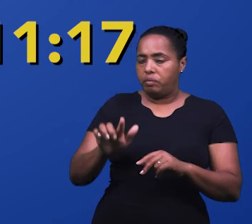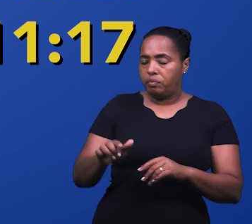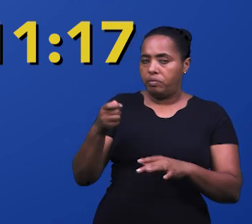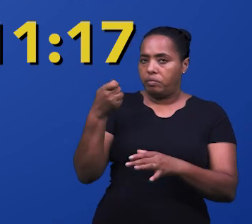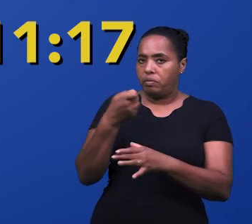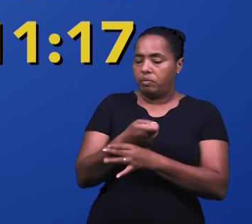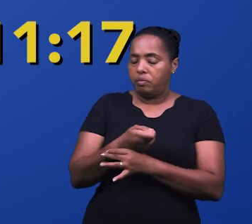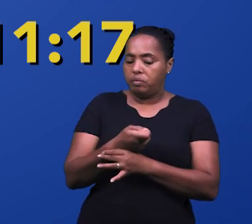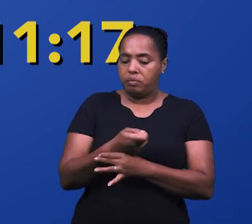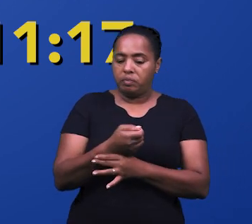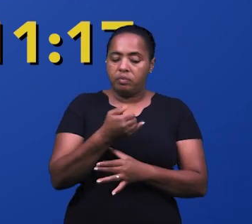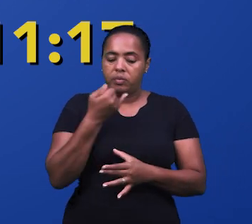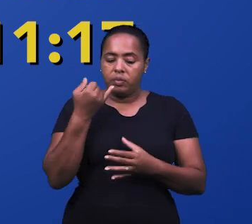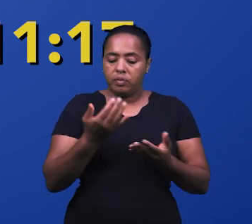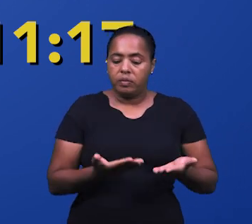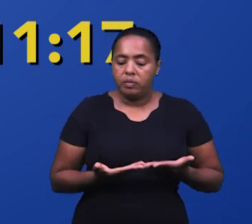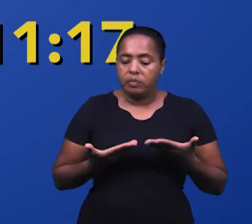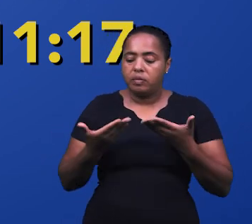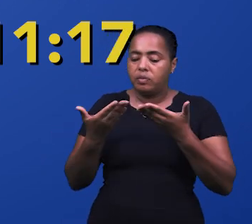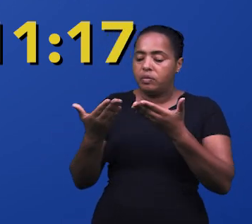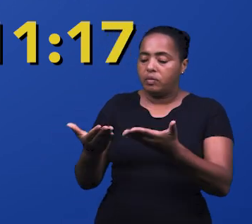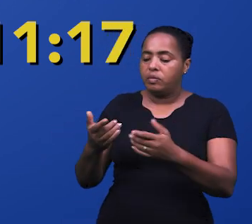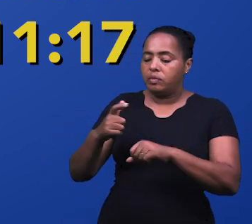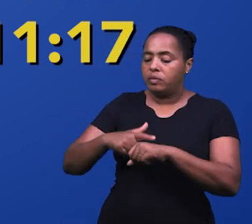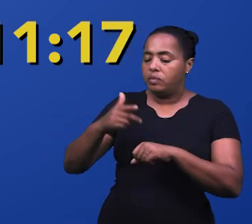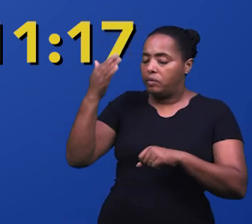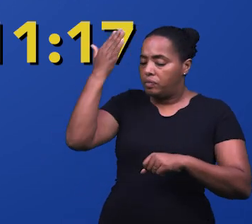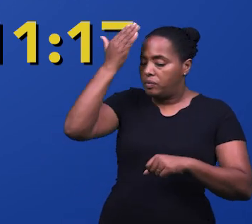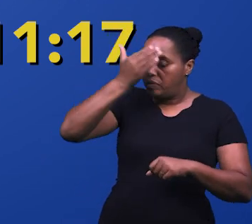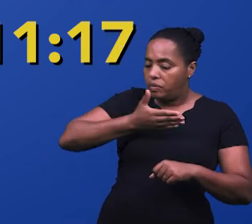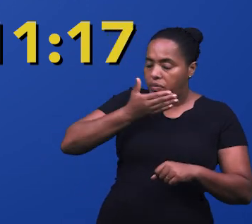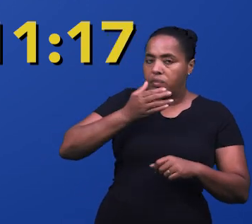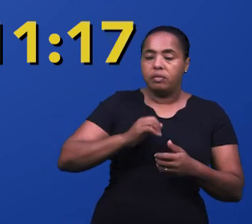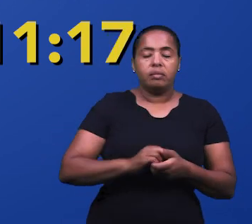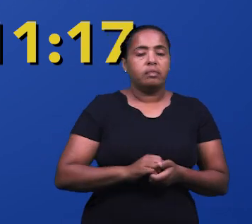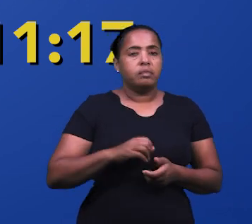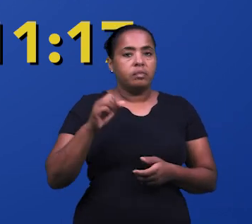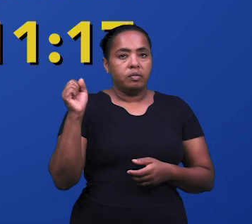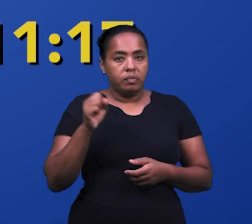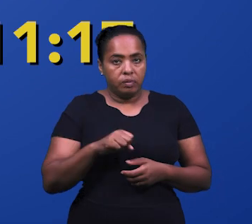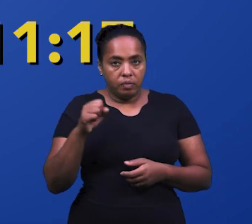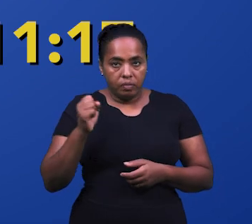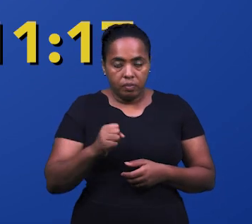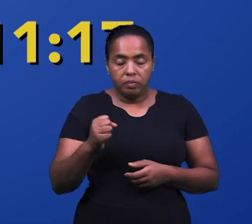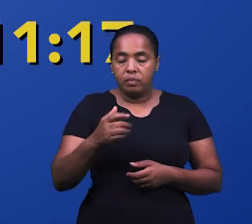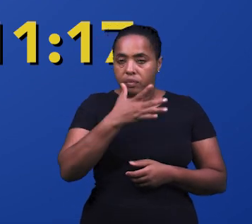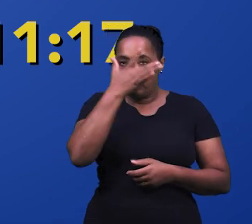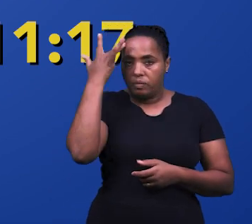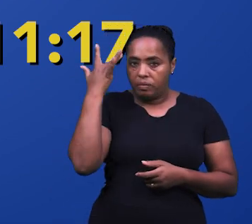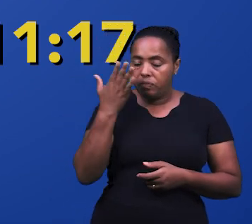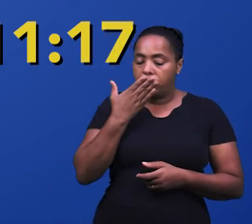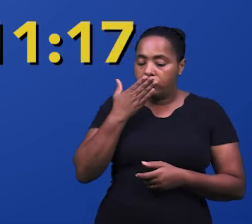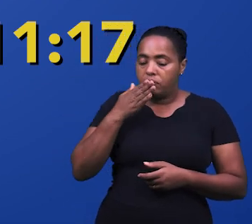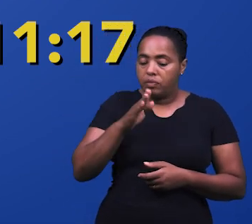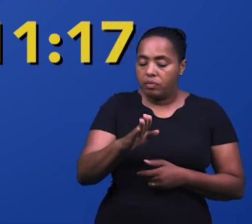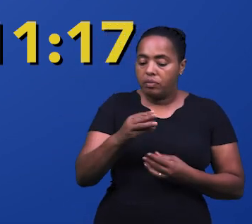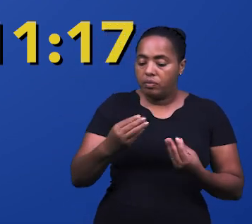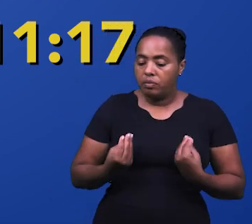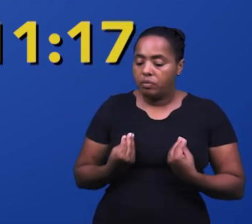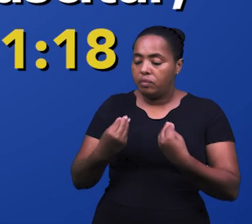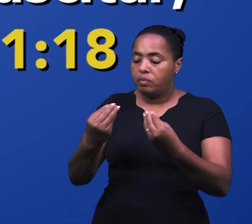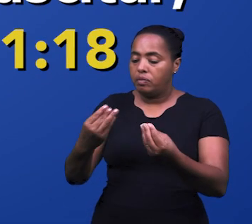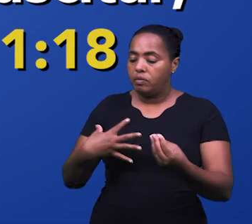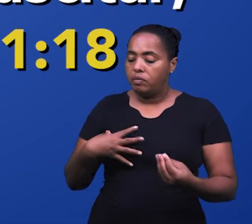Abraão a Isaque, quando foi provado. Sim, aquele que recebera as promessas ofereceu seu